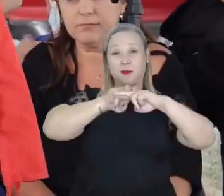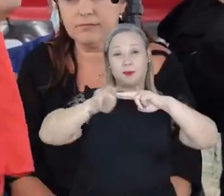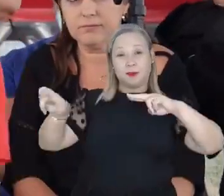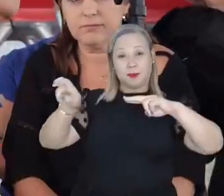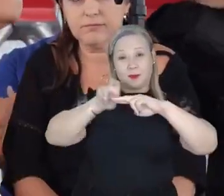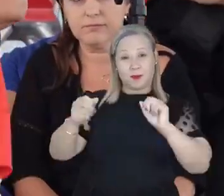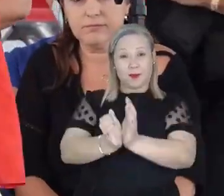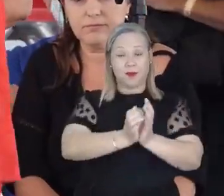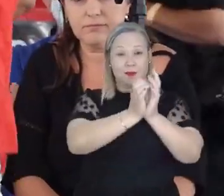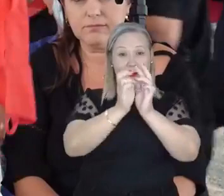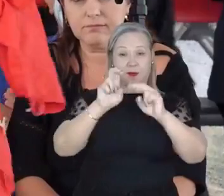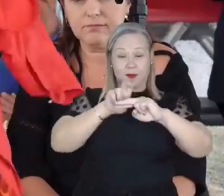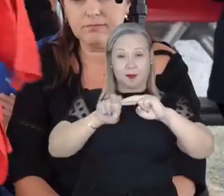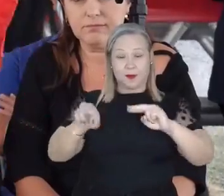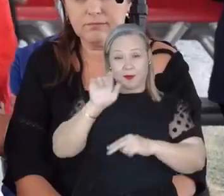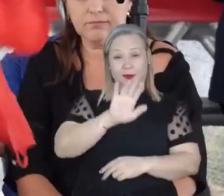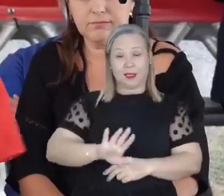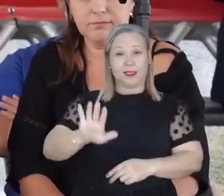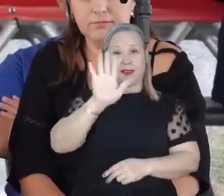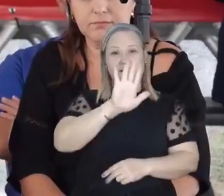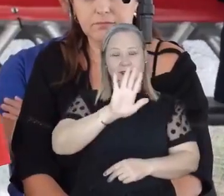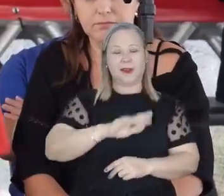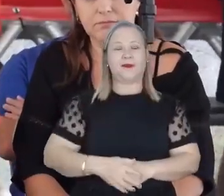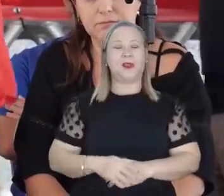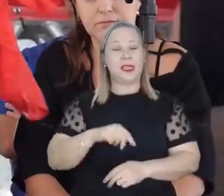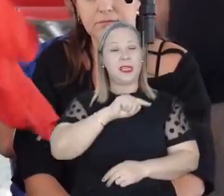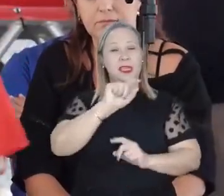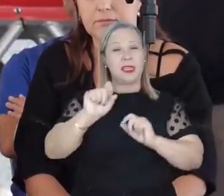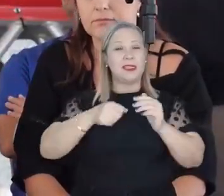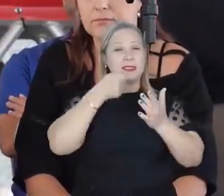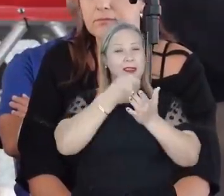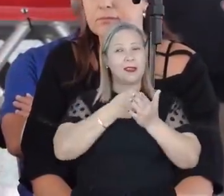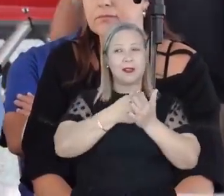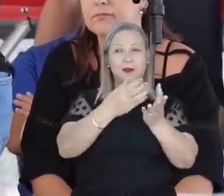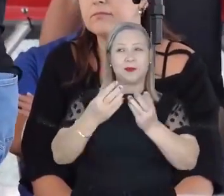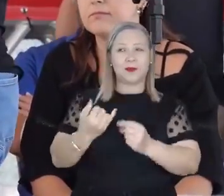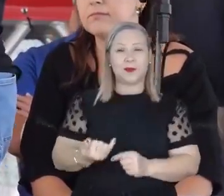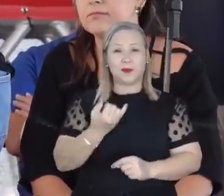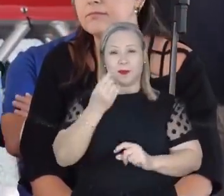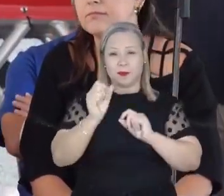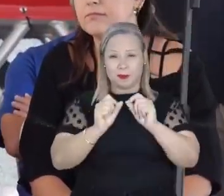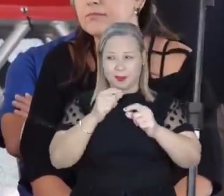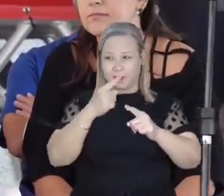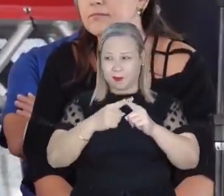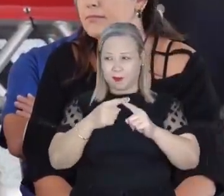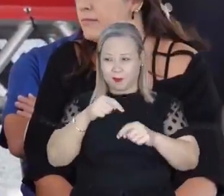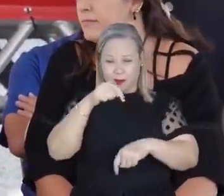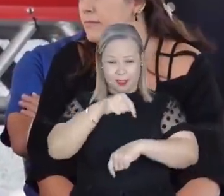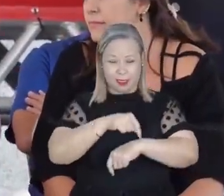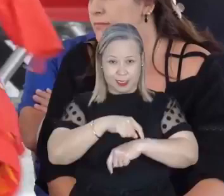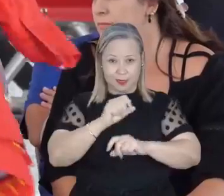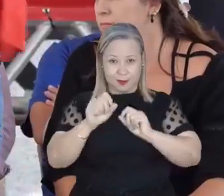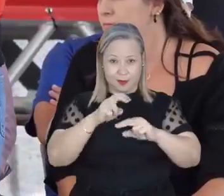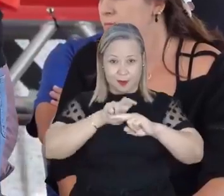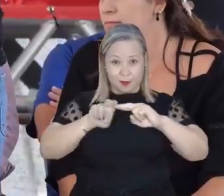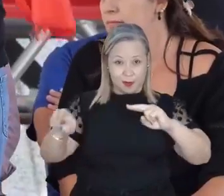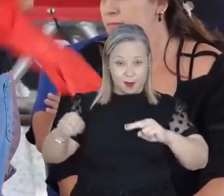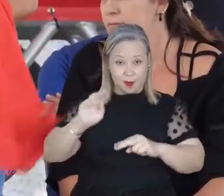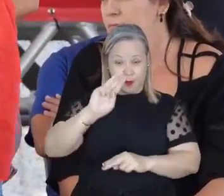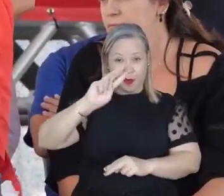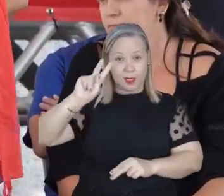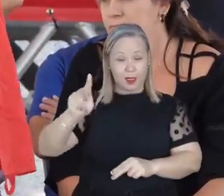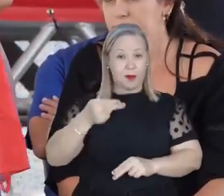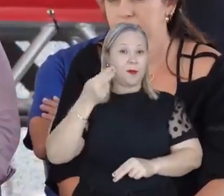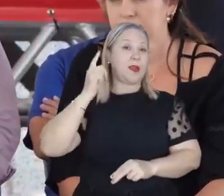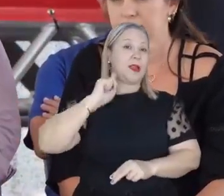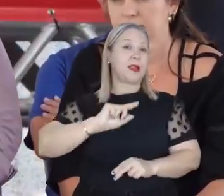Nacional. E isso é uma luta muito importante, porque nesse momento, o metrô de Belo Horizonte, ele fez 62 dias